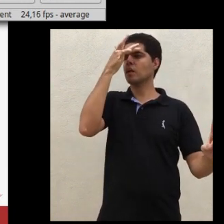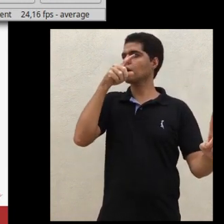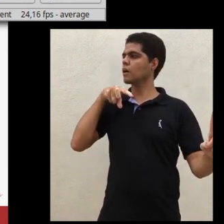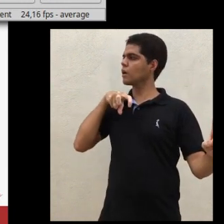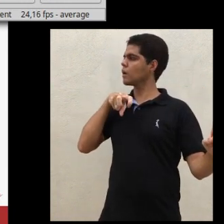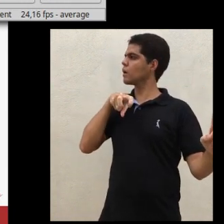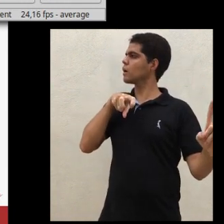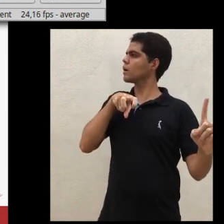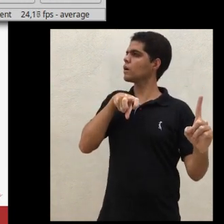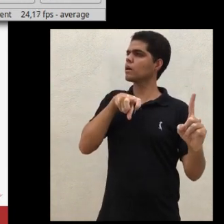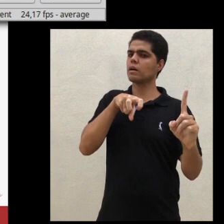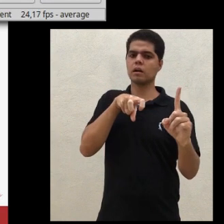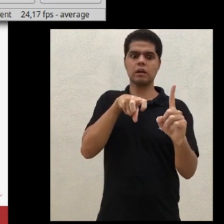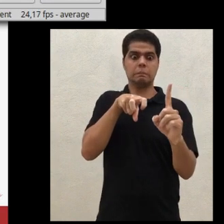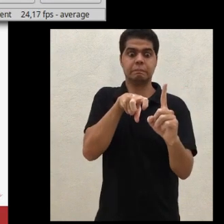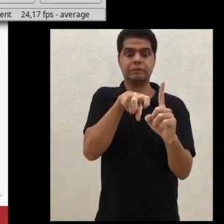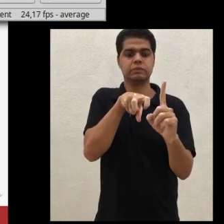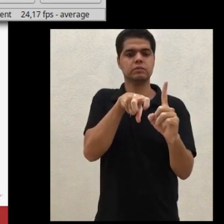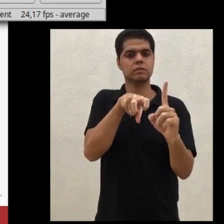para sozinho, né?